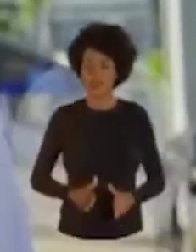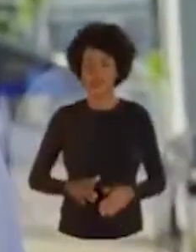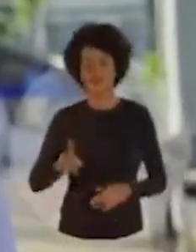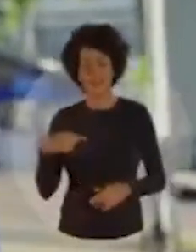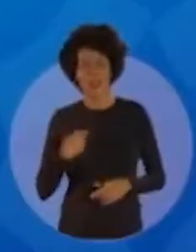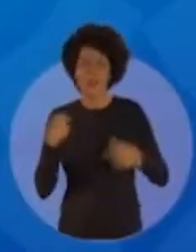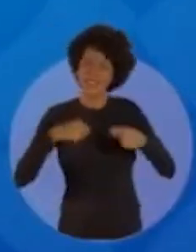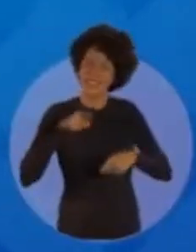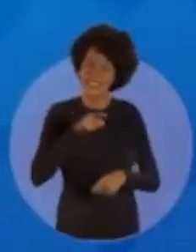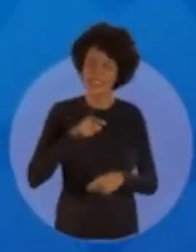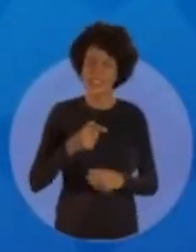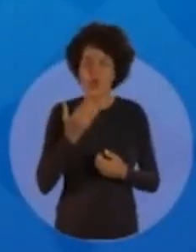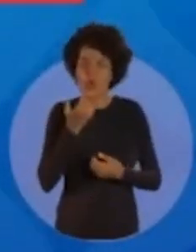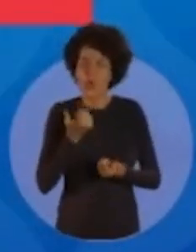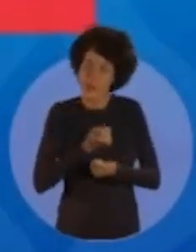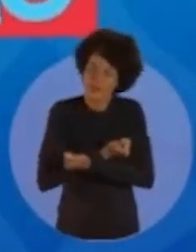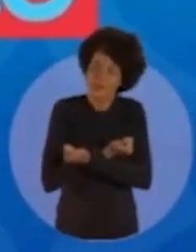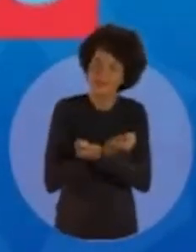de